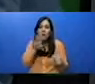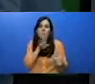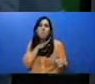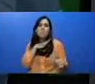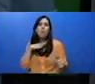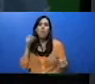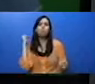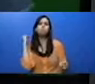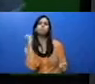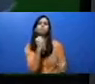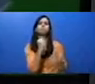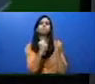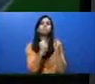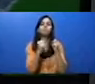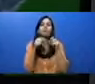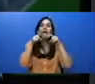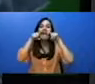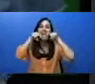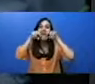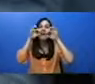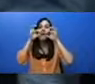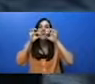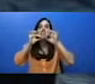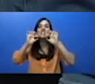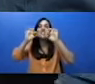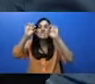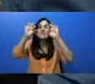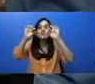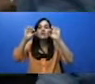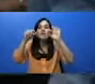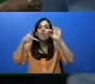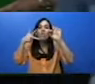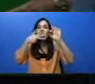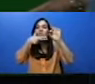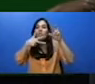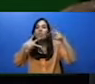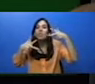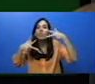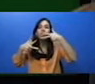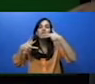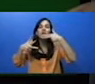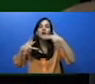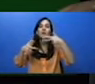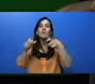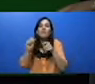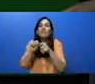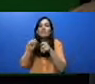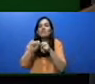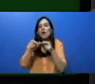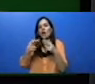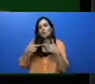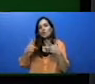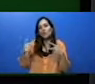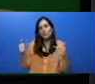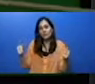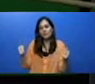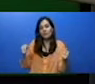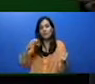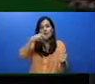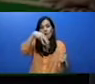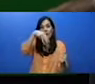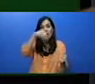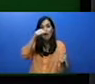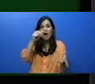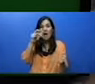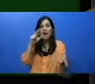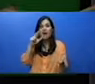retirada dos seus dentes. E o que eles fazem com as presas dos elefantes? fazem objetos de marfim,